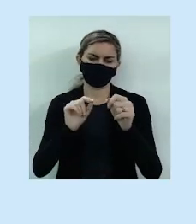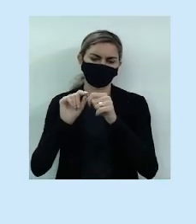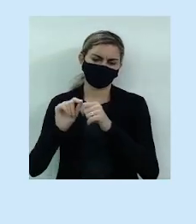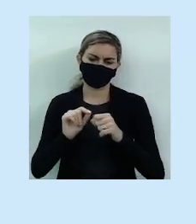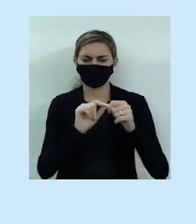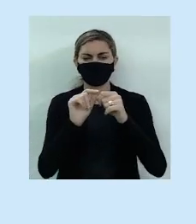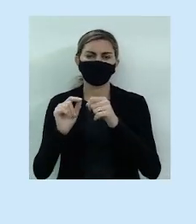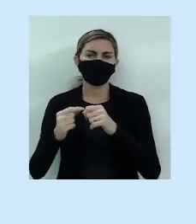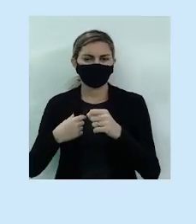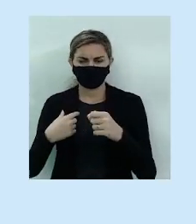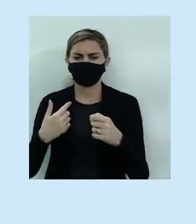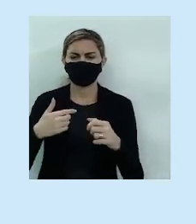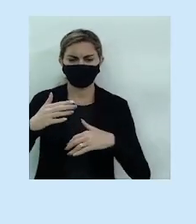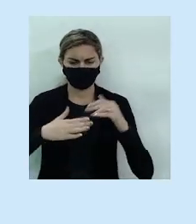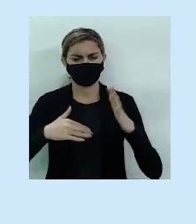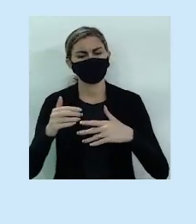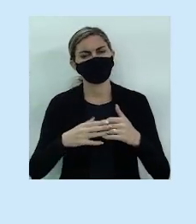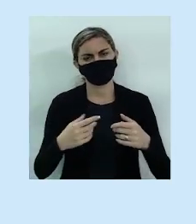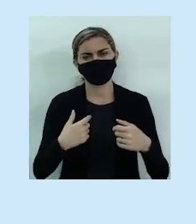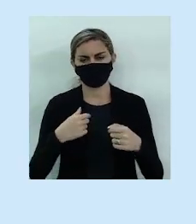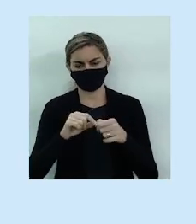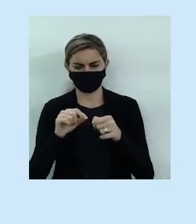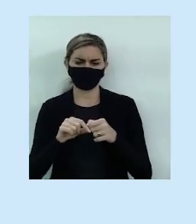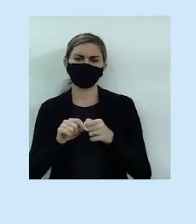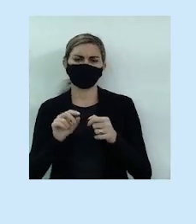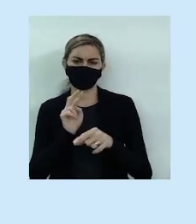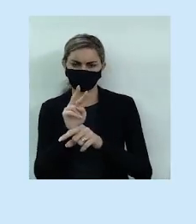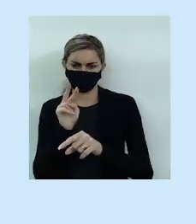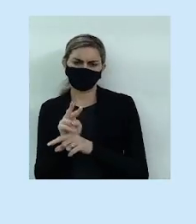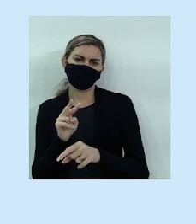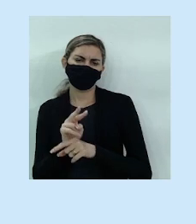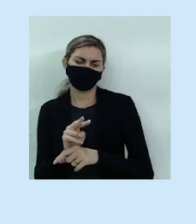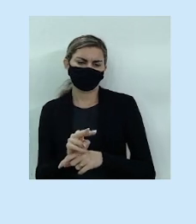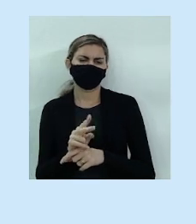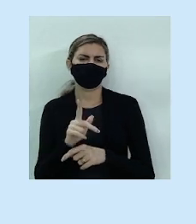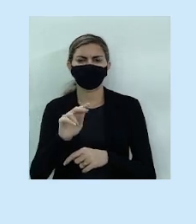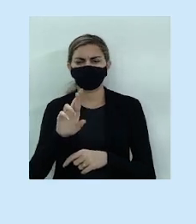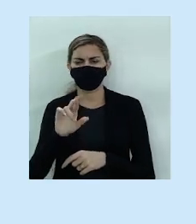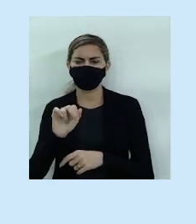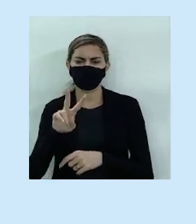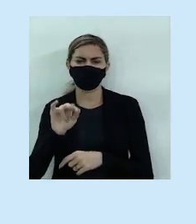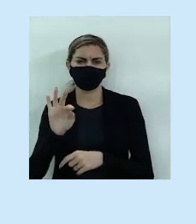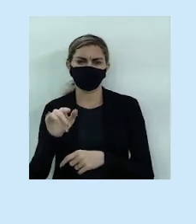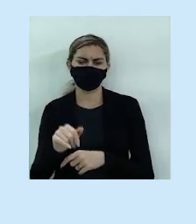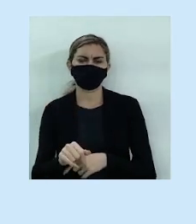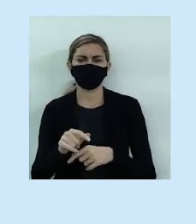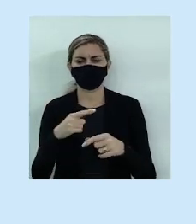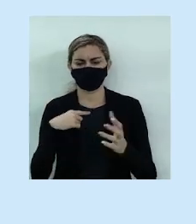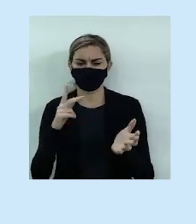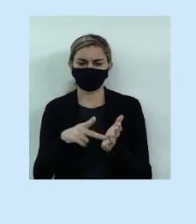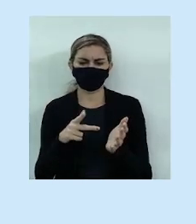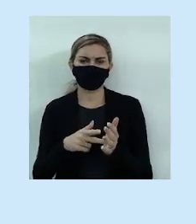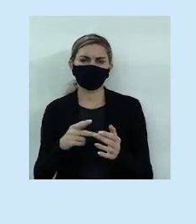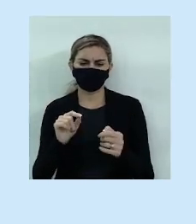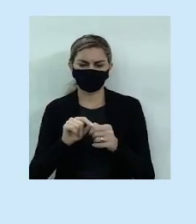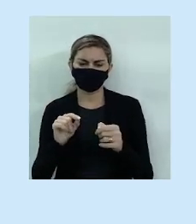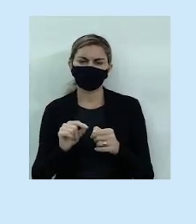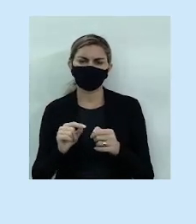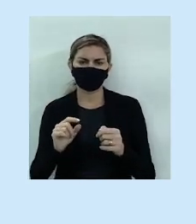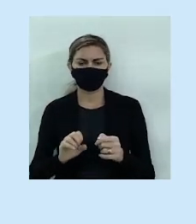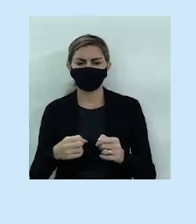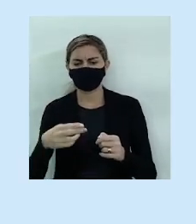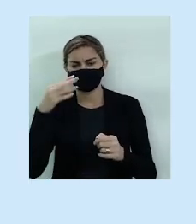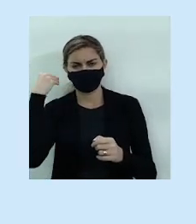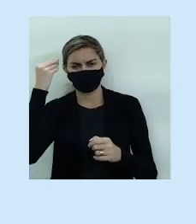restaurar. Nós estamos habilitados a fazer a conservação preventiva. A restauração ela realmente vai ser feita por